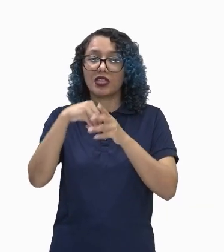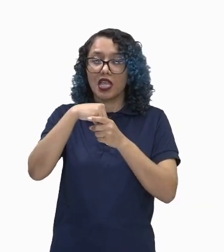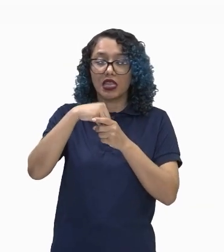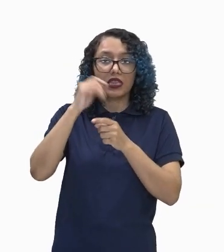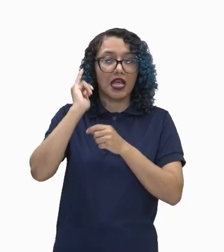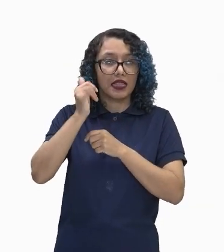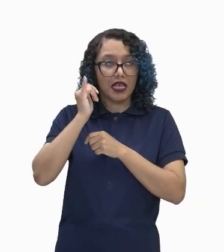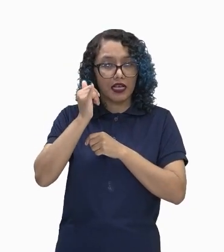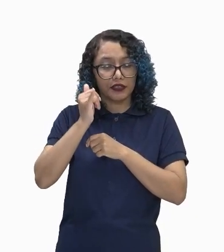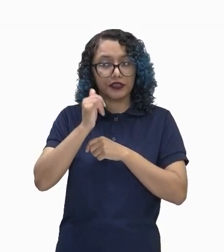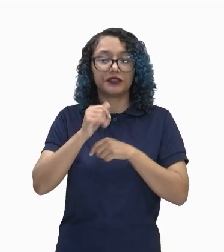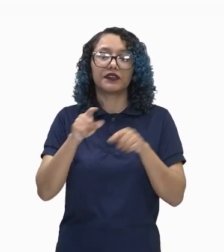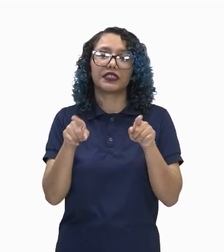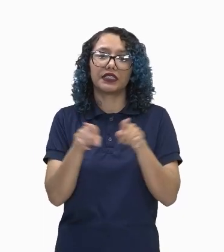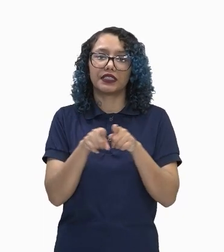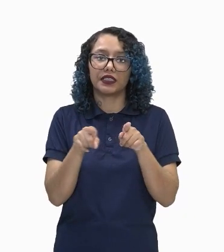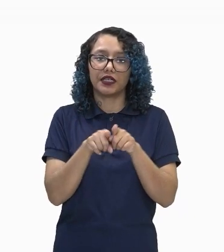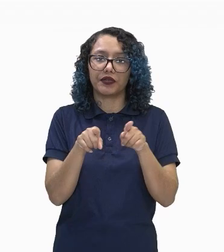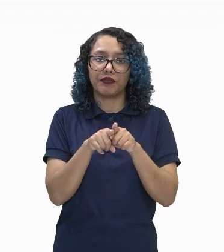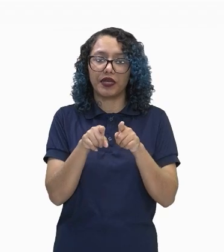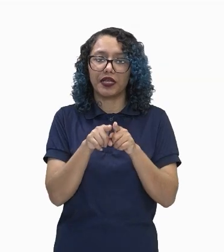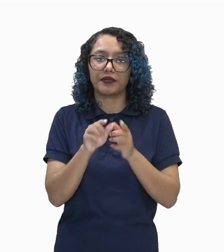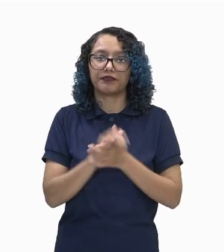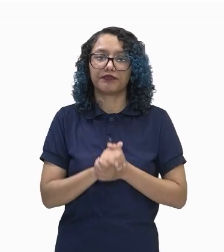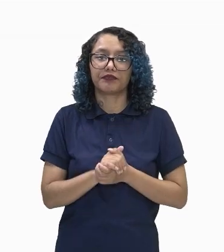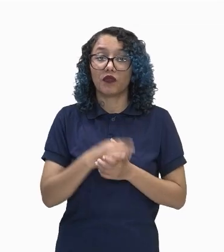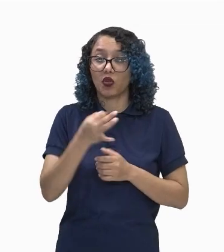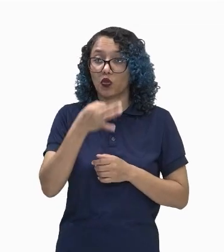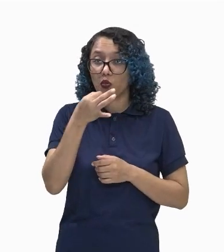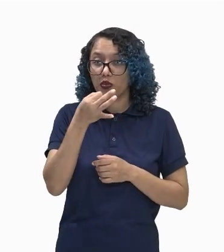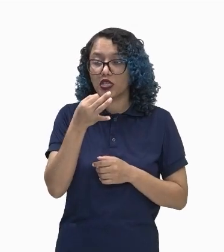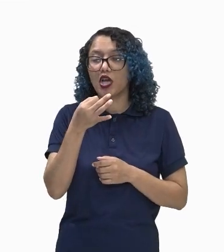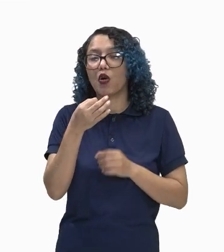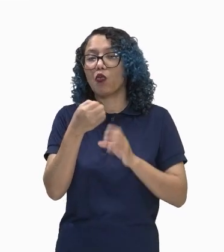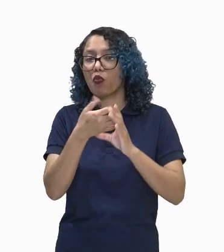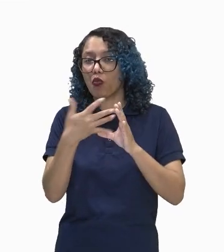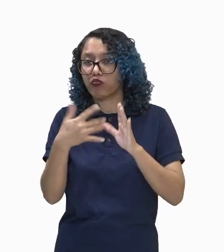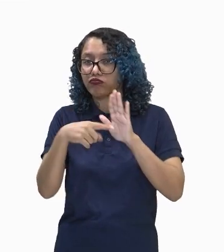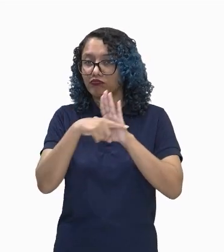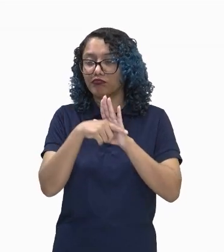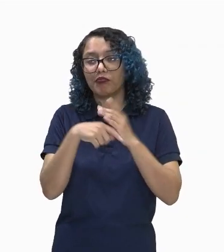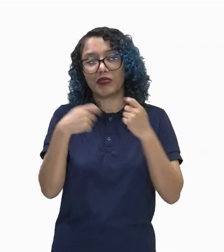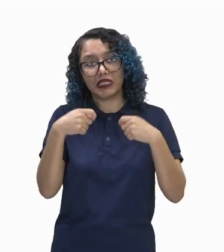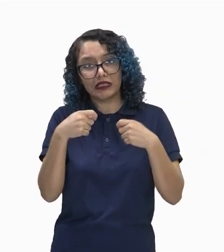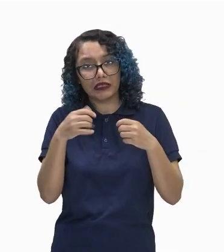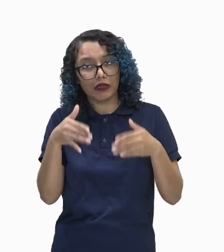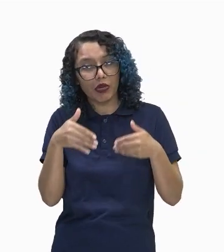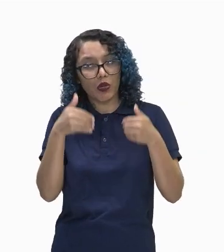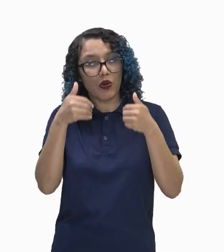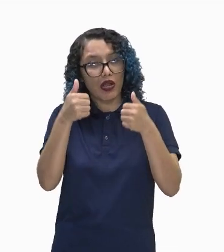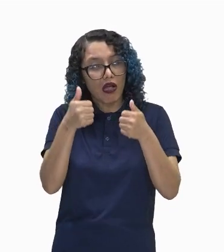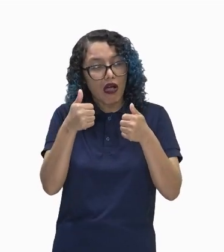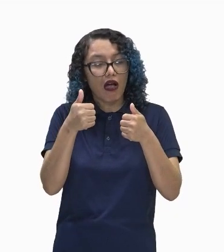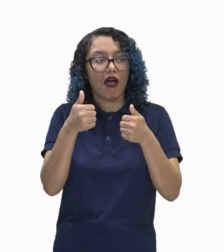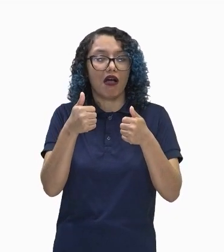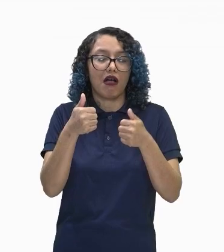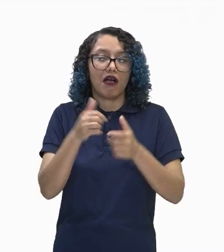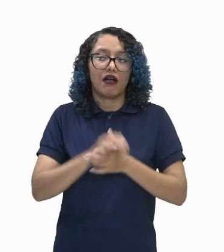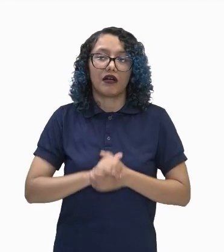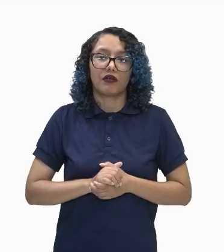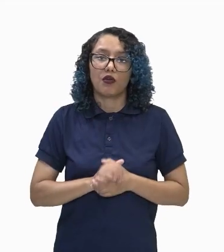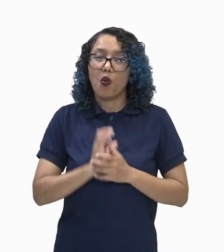audiovisual e também aquilo que você achou negativo, aquilo que poderia ser melhor trabalhado, aquilo que de repente